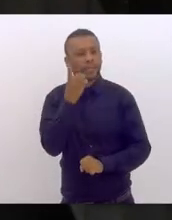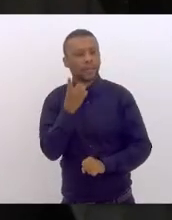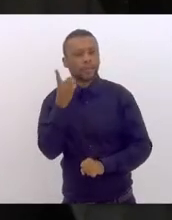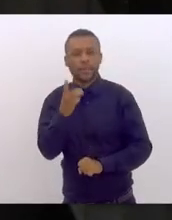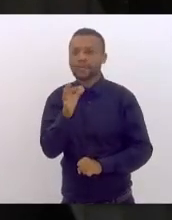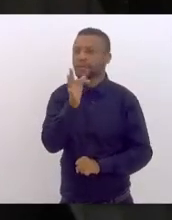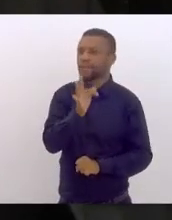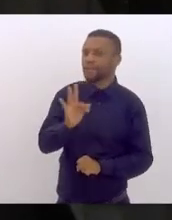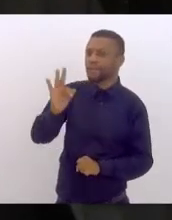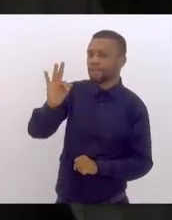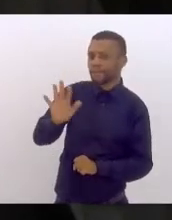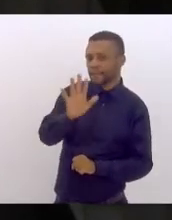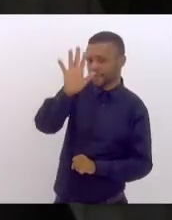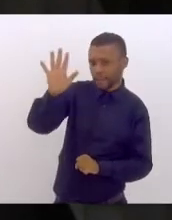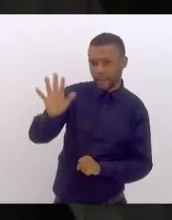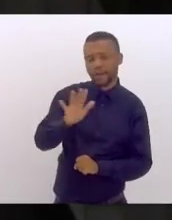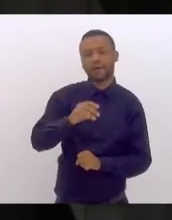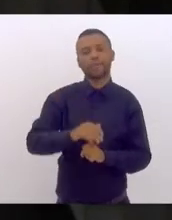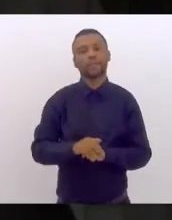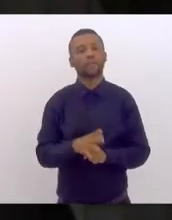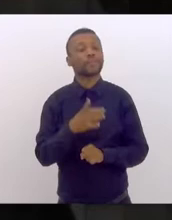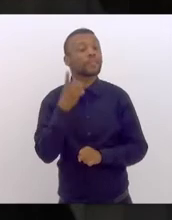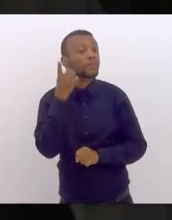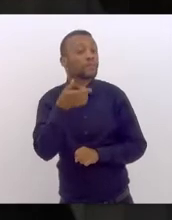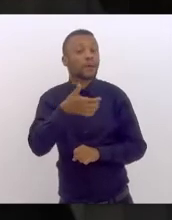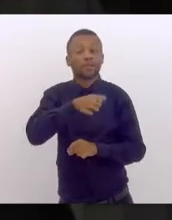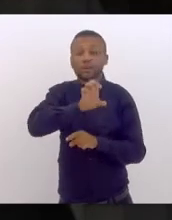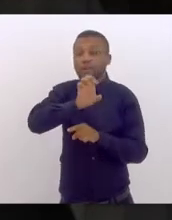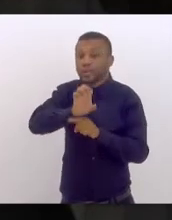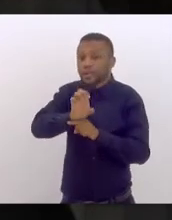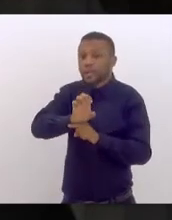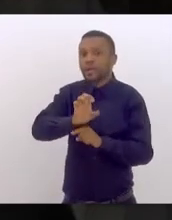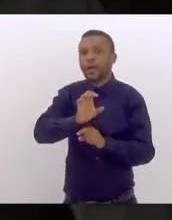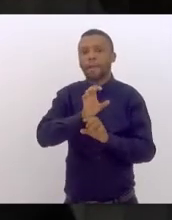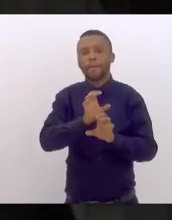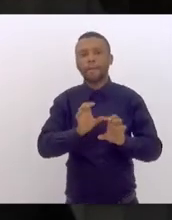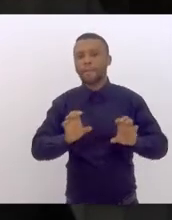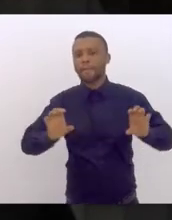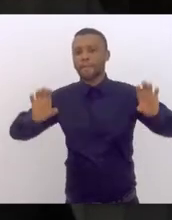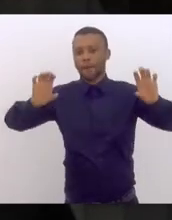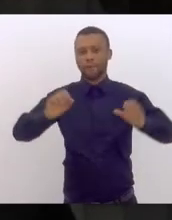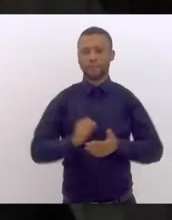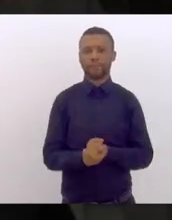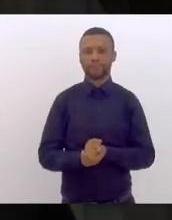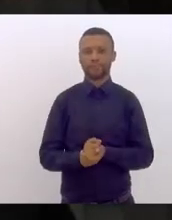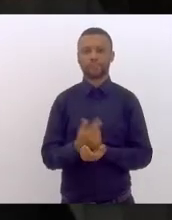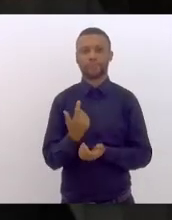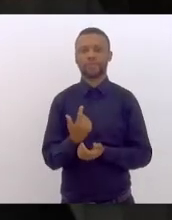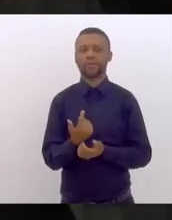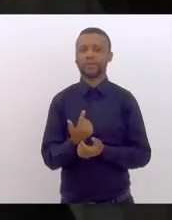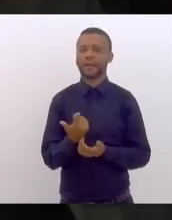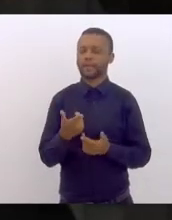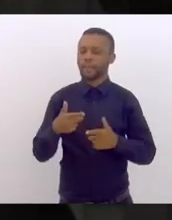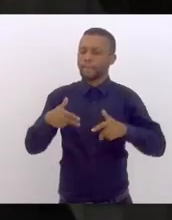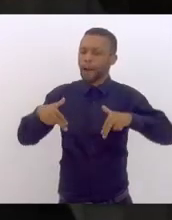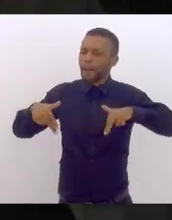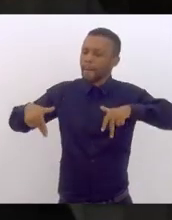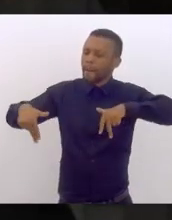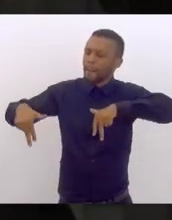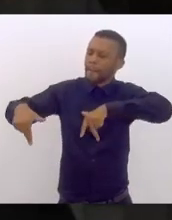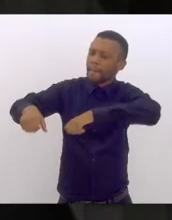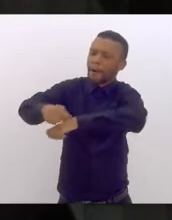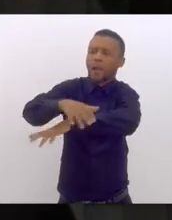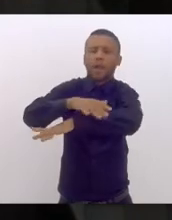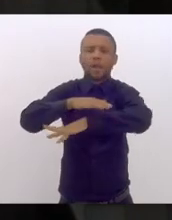deputado estadual que andas pelas ruas nos pontos de maior